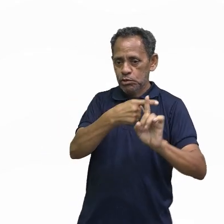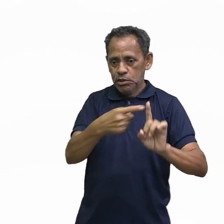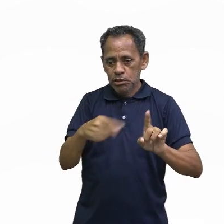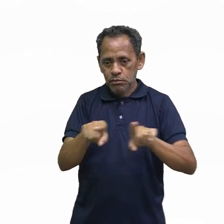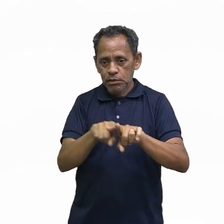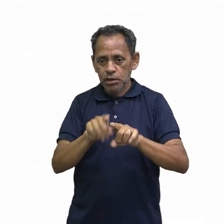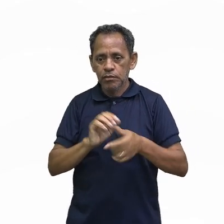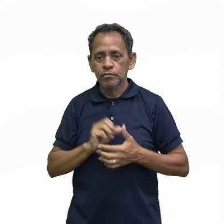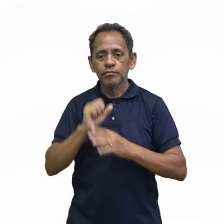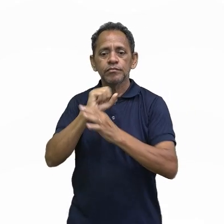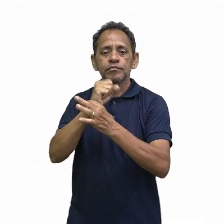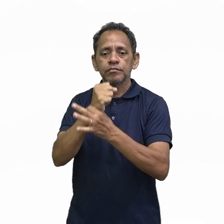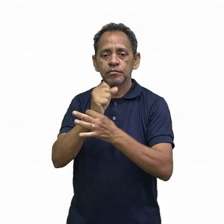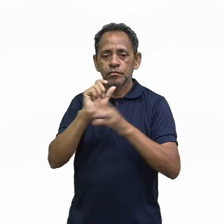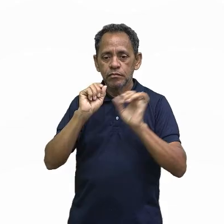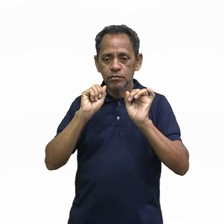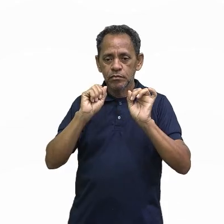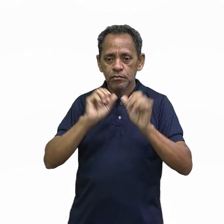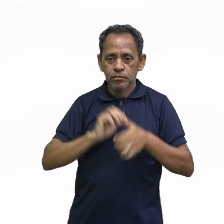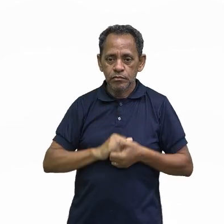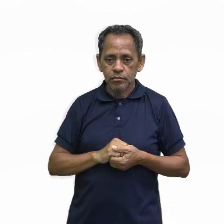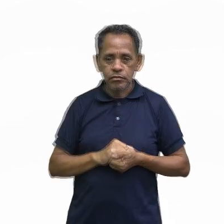o conceito de meia-vida, olha só.